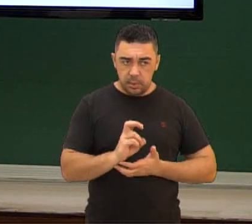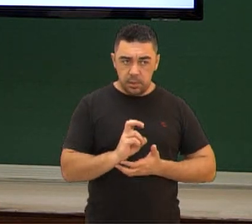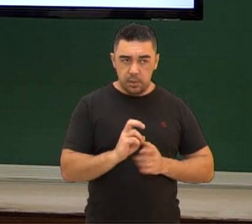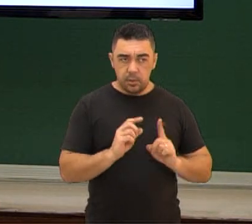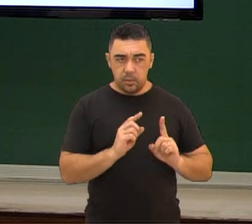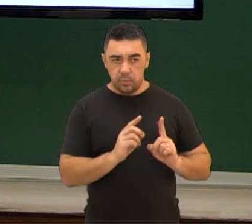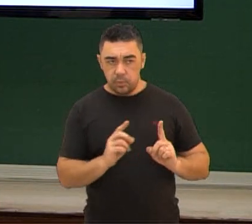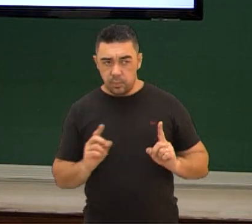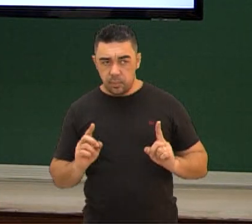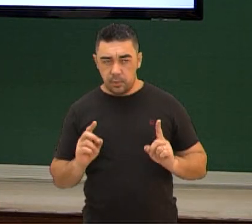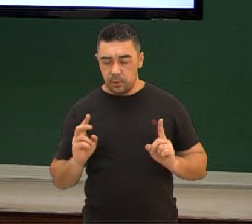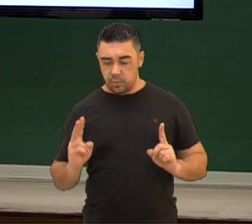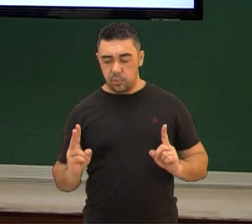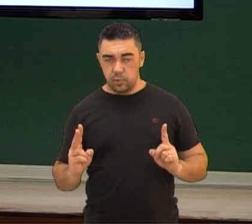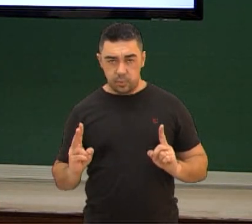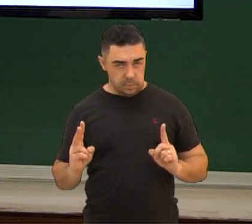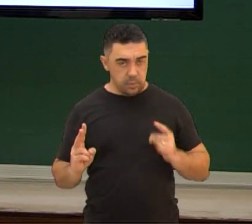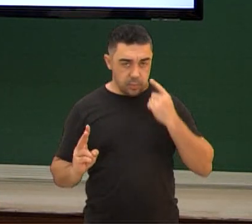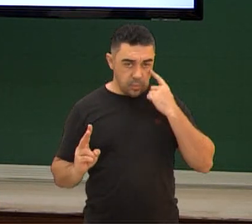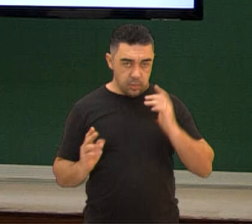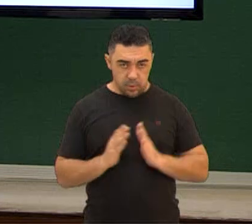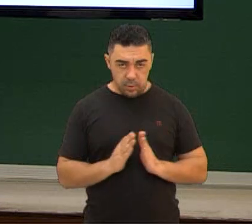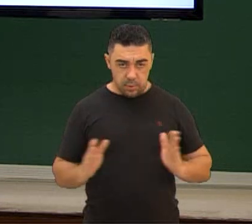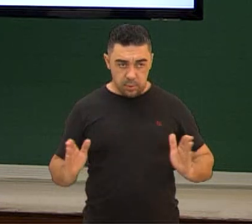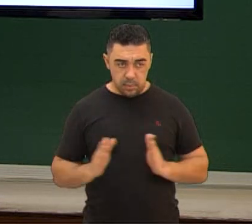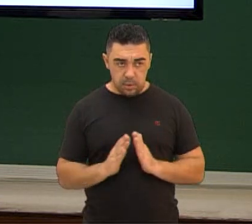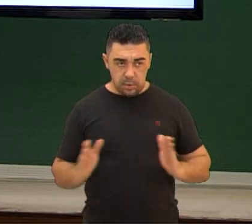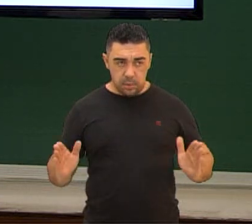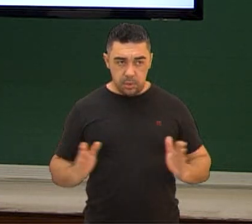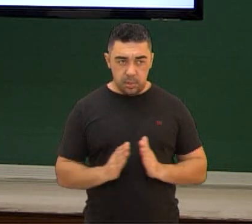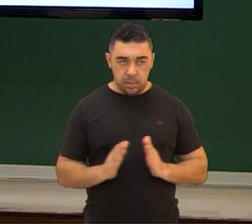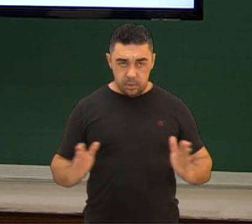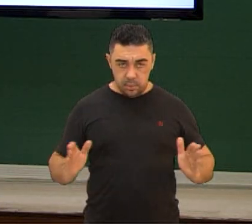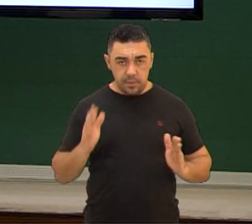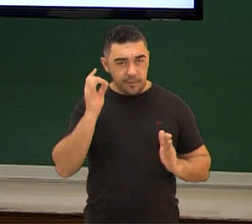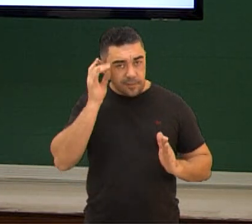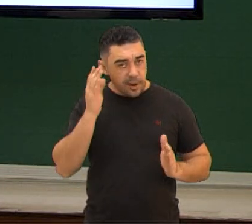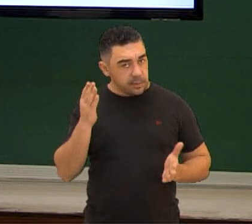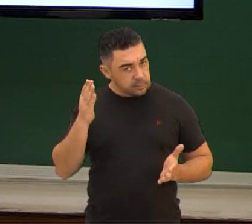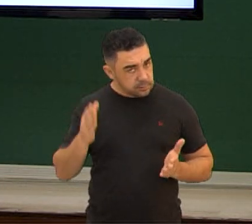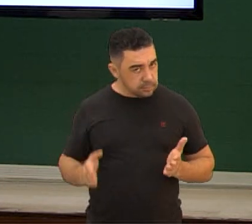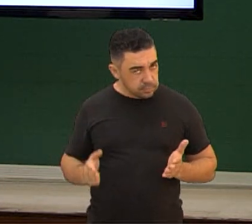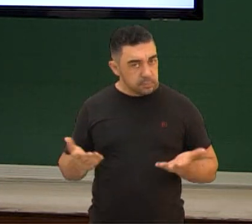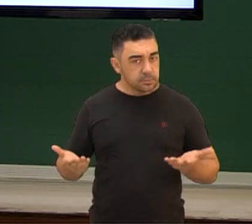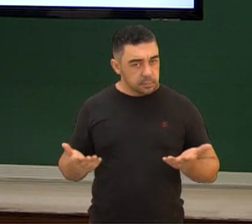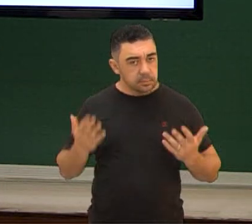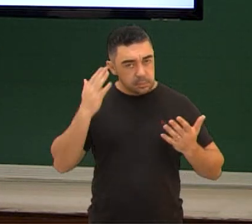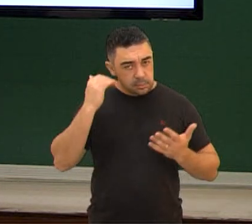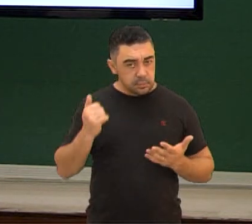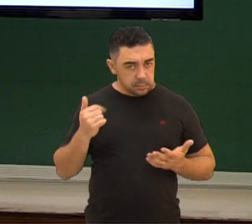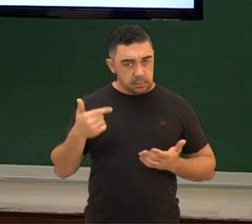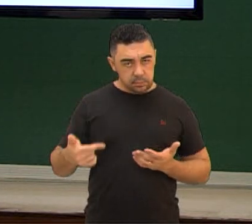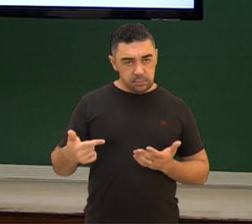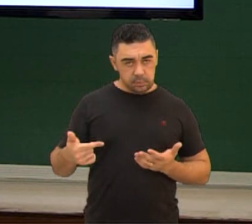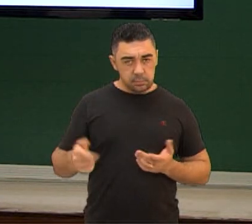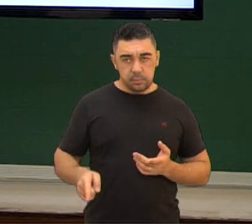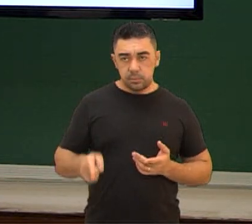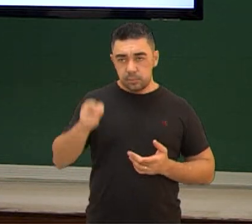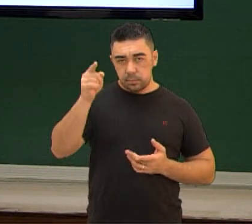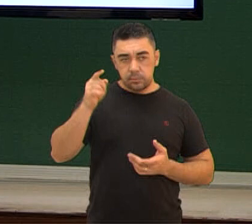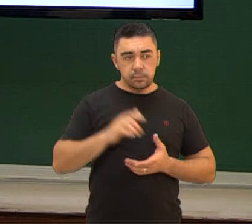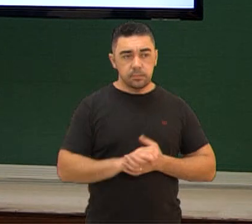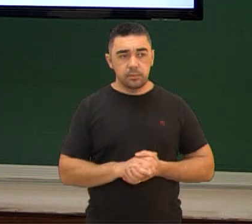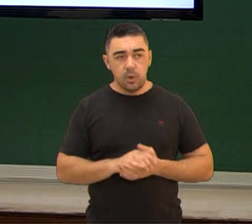escala do gráfico, ok? Aqui já é mais fácil de identificar quanto vale esse ponto aqui, a corrente vale 2, né?